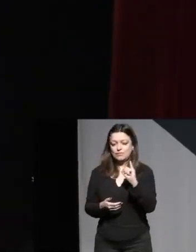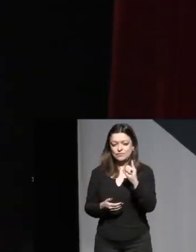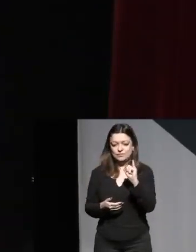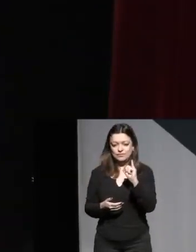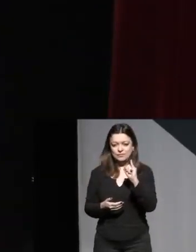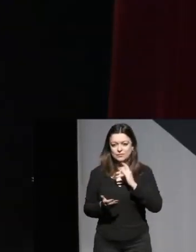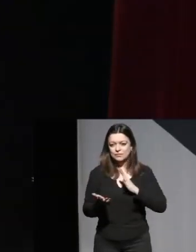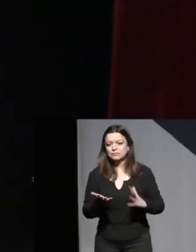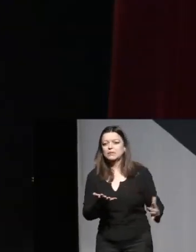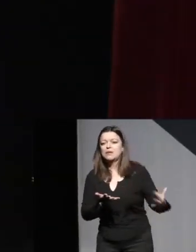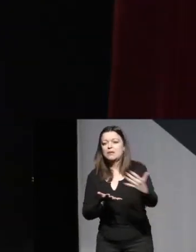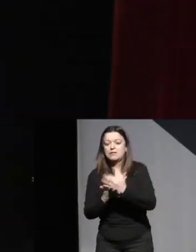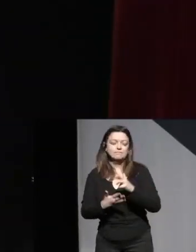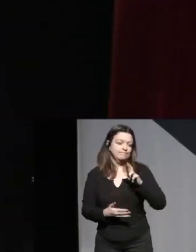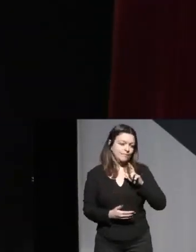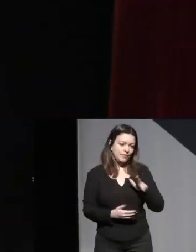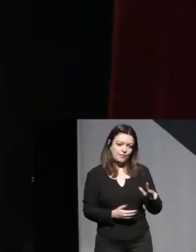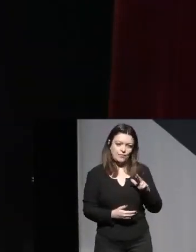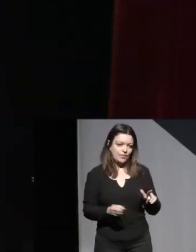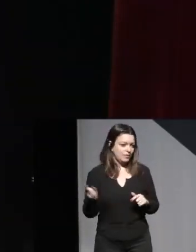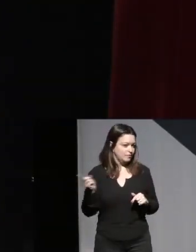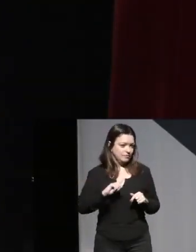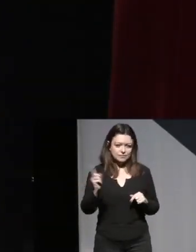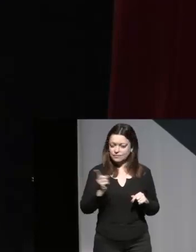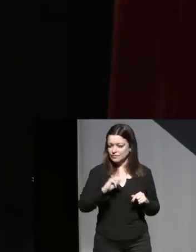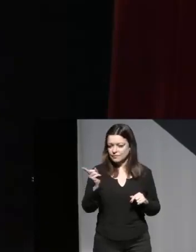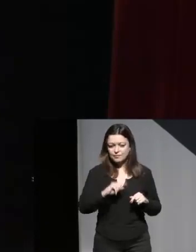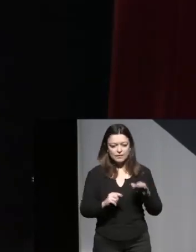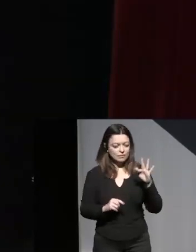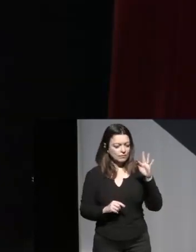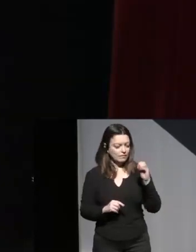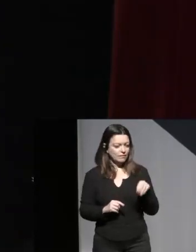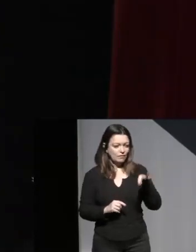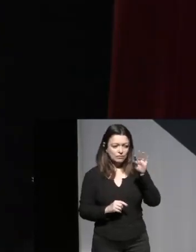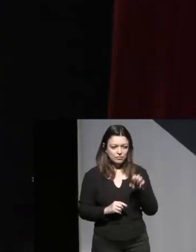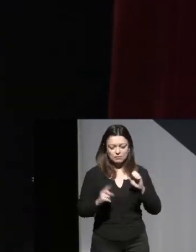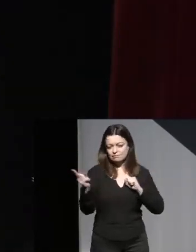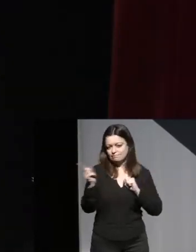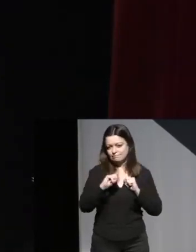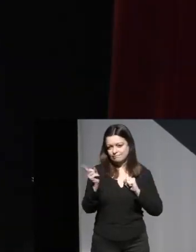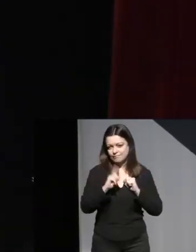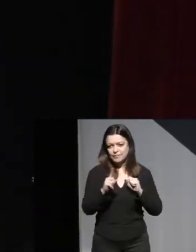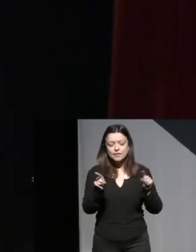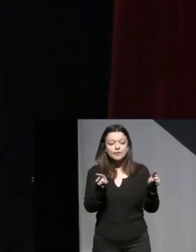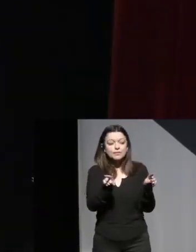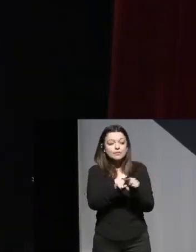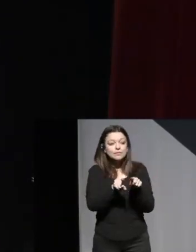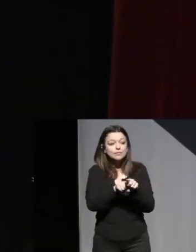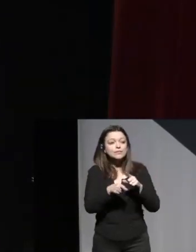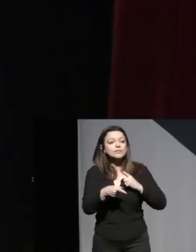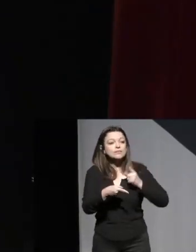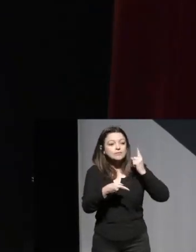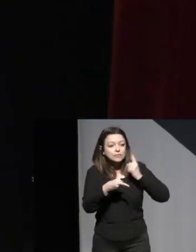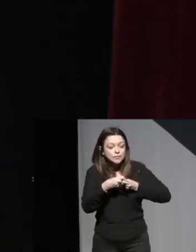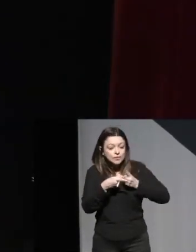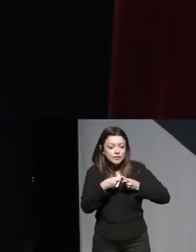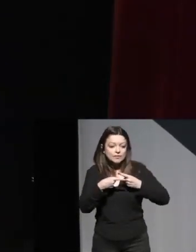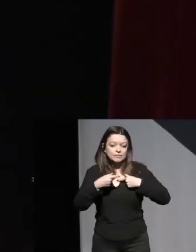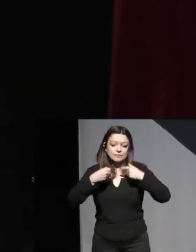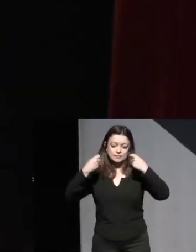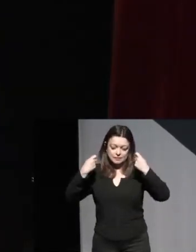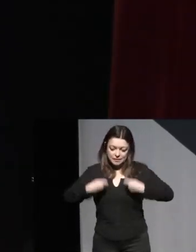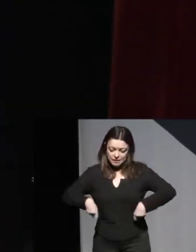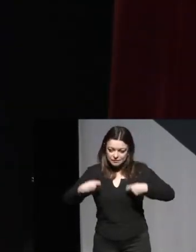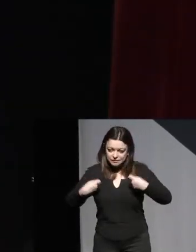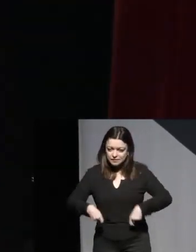uma solução em si mesmo e não é uma fonte de arrecadação em si. É necessário que haja corte